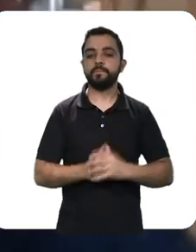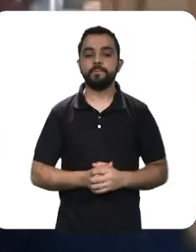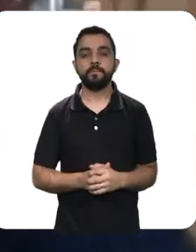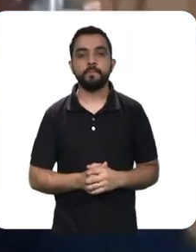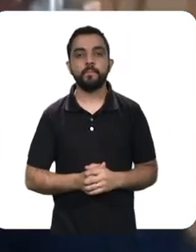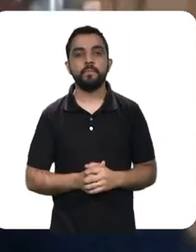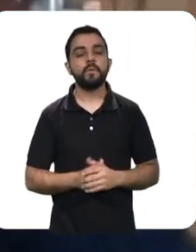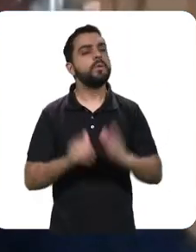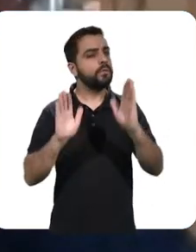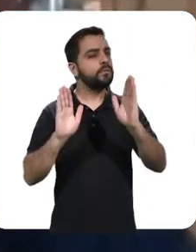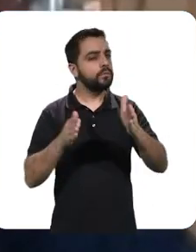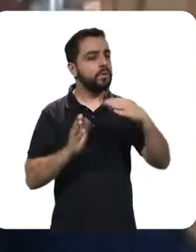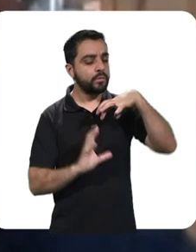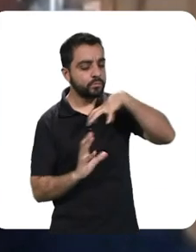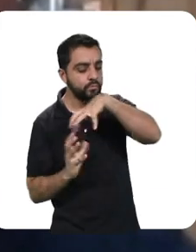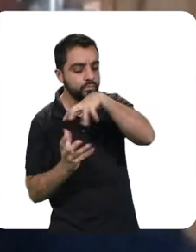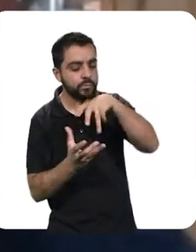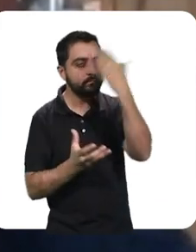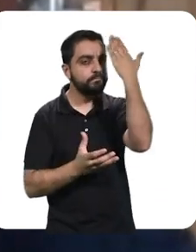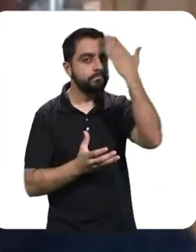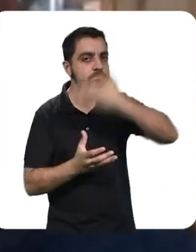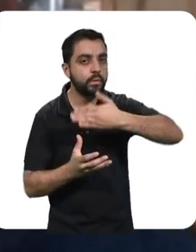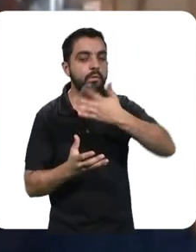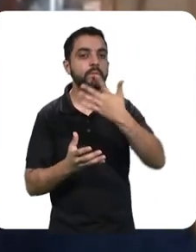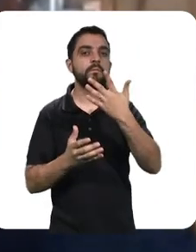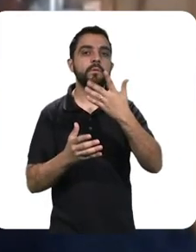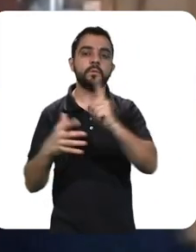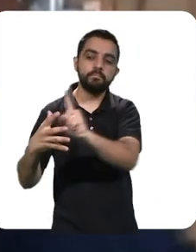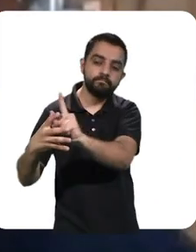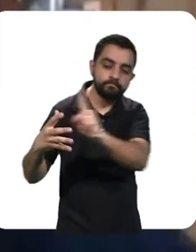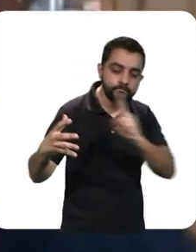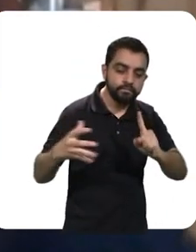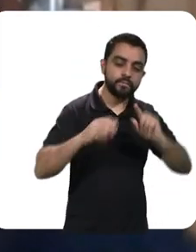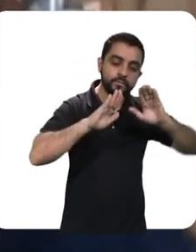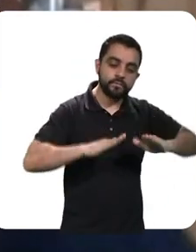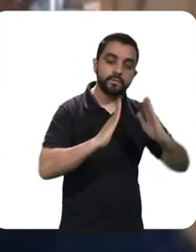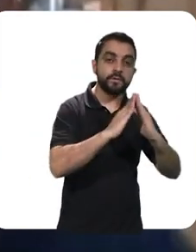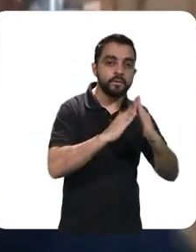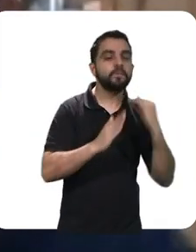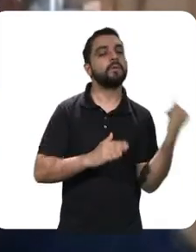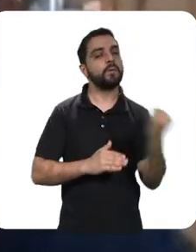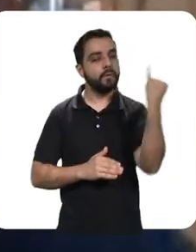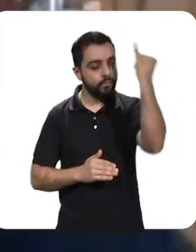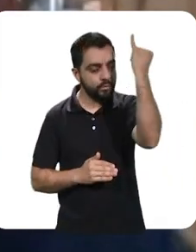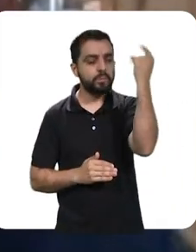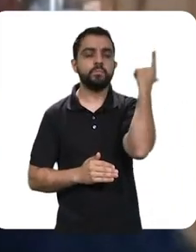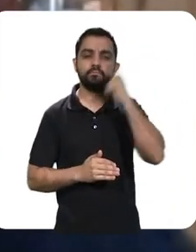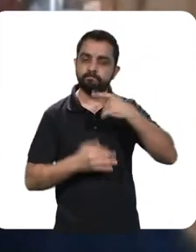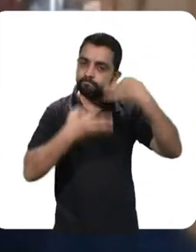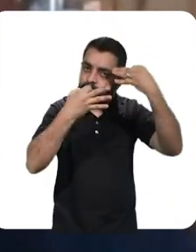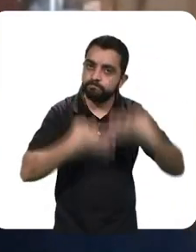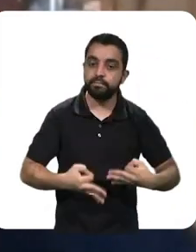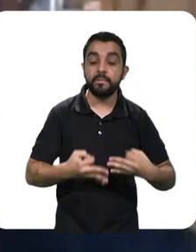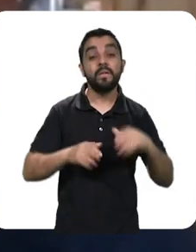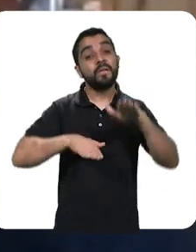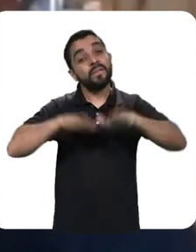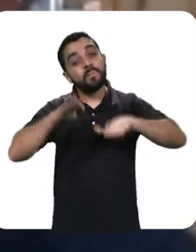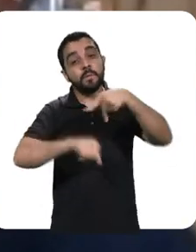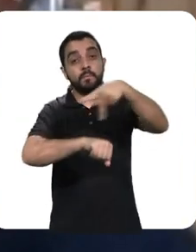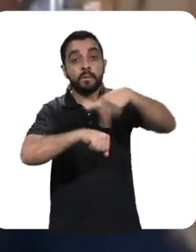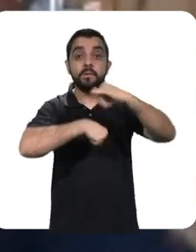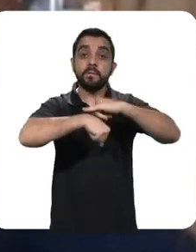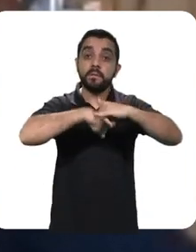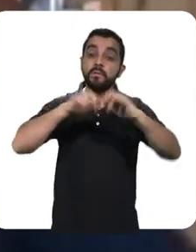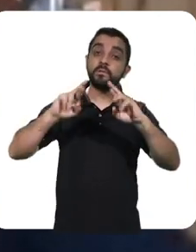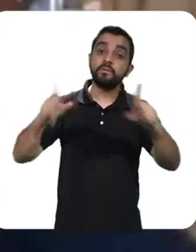E essas medidas de isolamento já têm sido demonstrado no mundo inteiro que elas funcionam, tá? Cada país